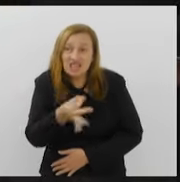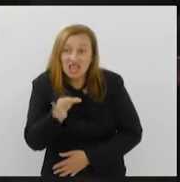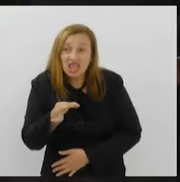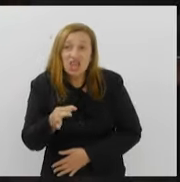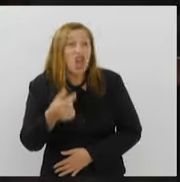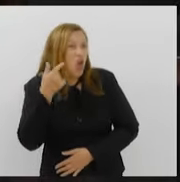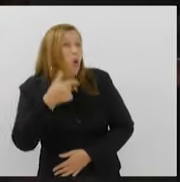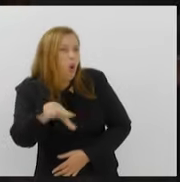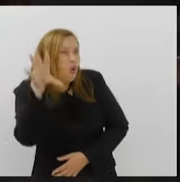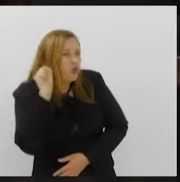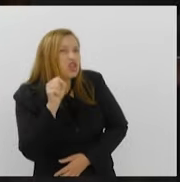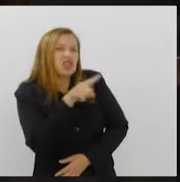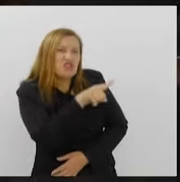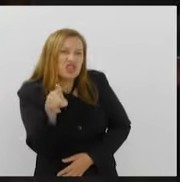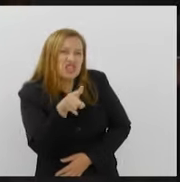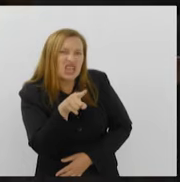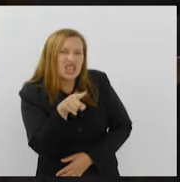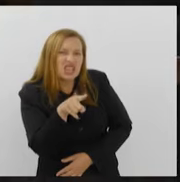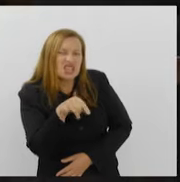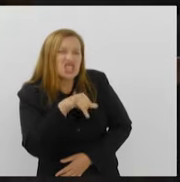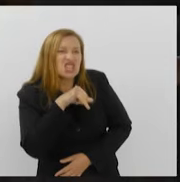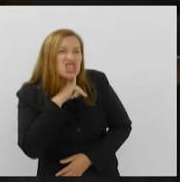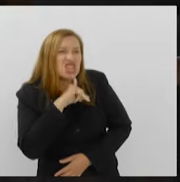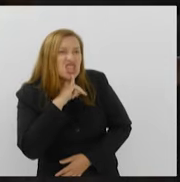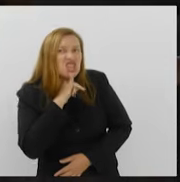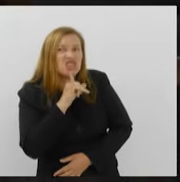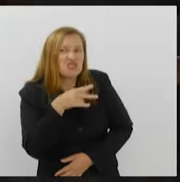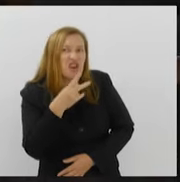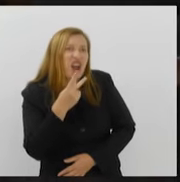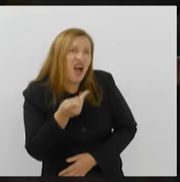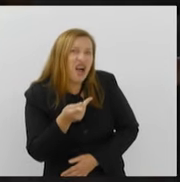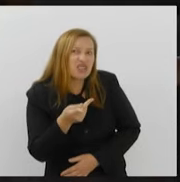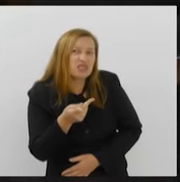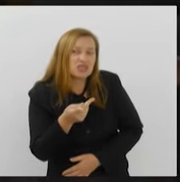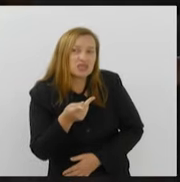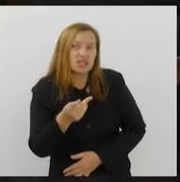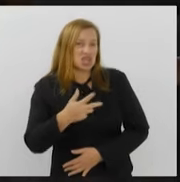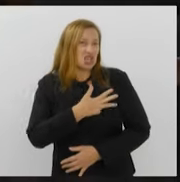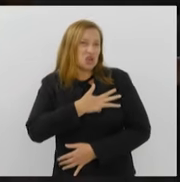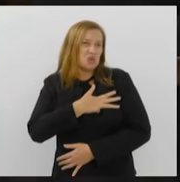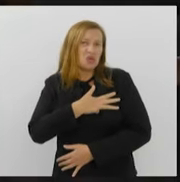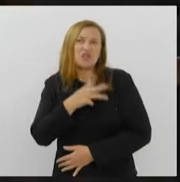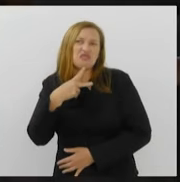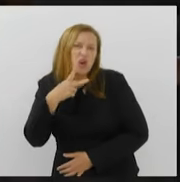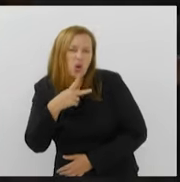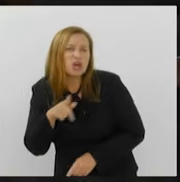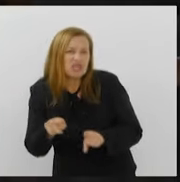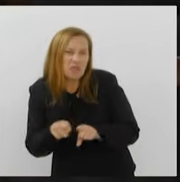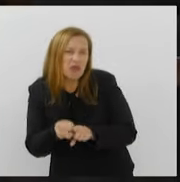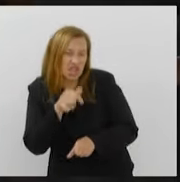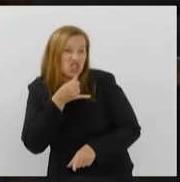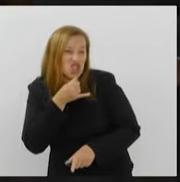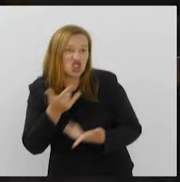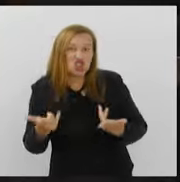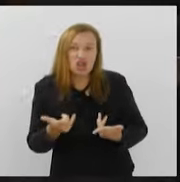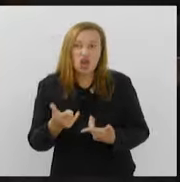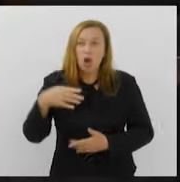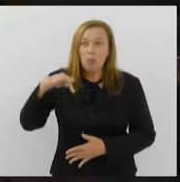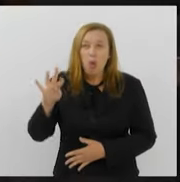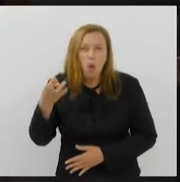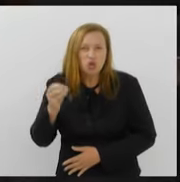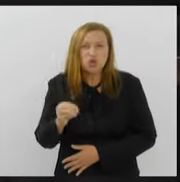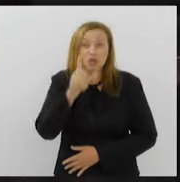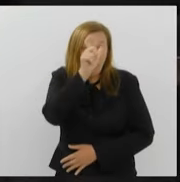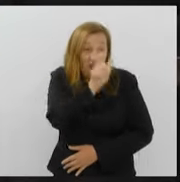que vocês... Infeliz aquilo que o presidente Lula disse... O monstro é o